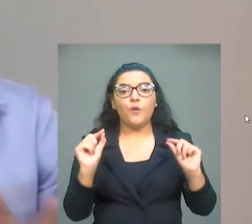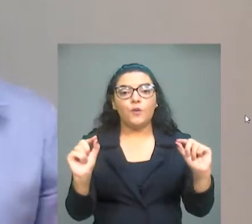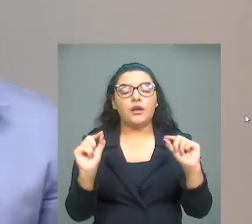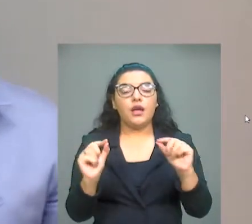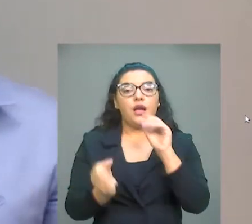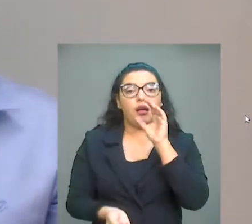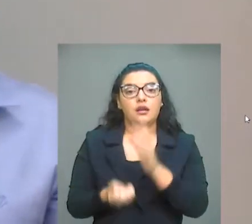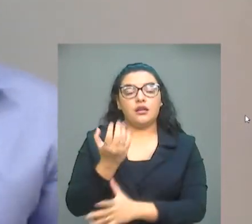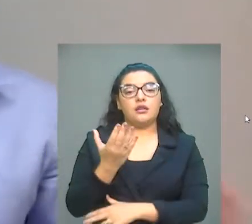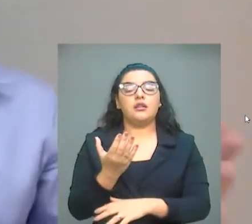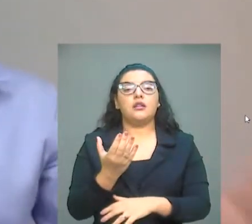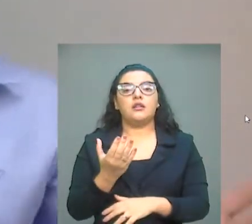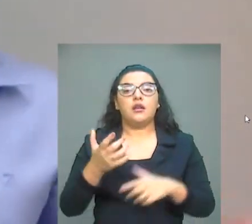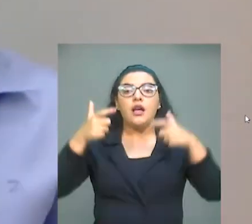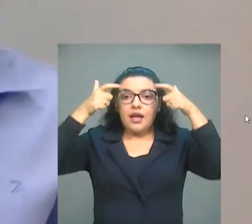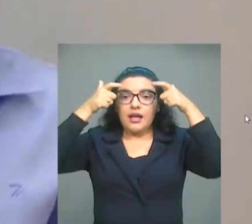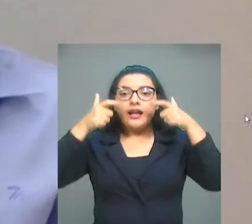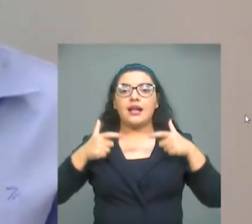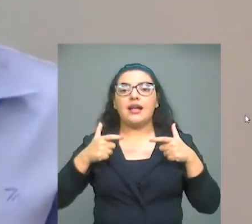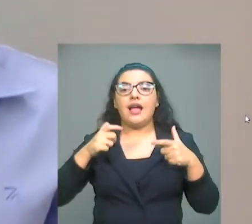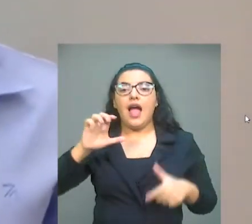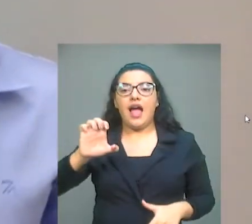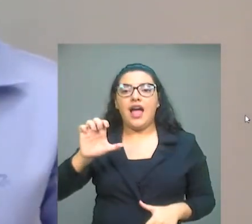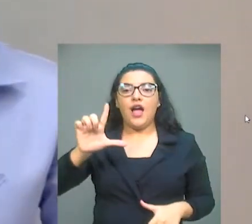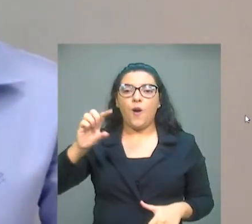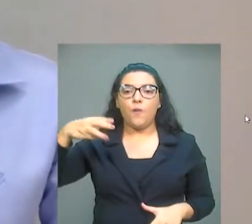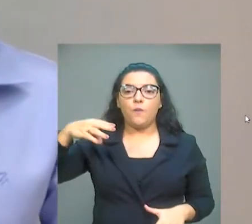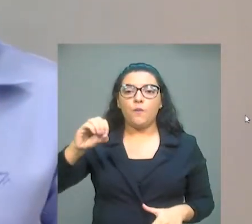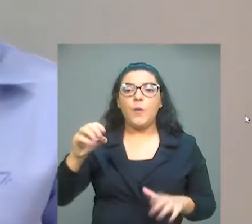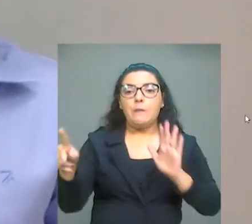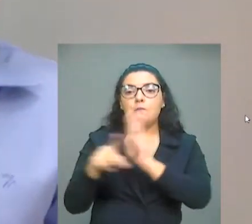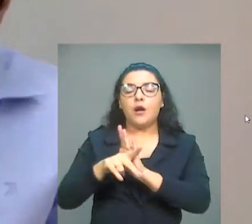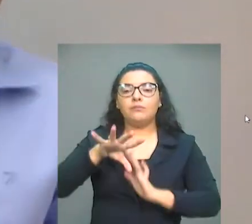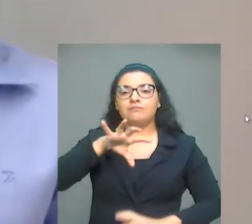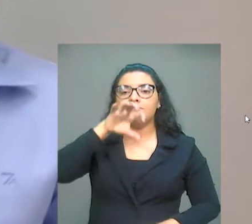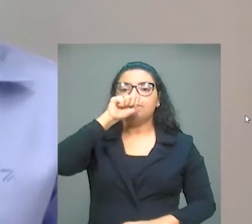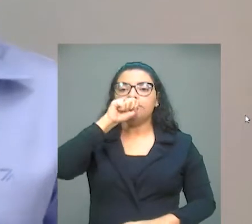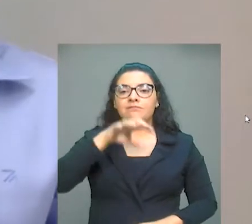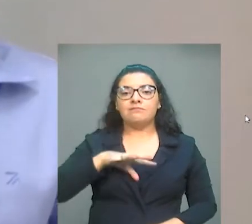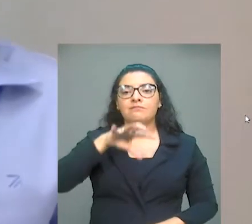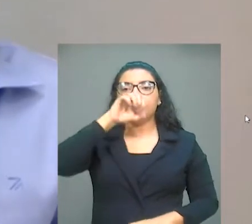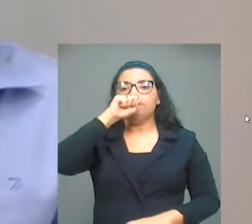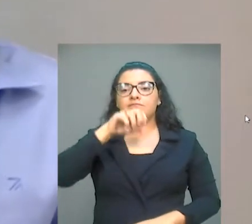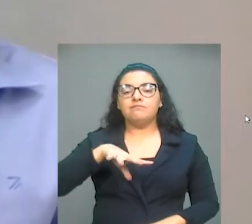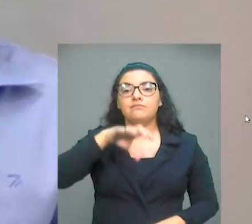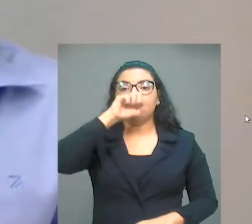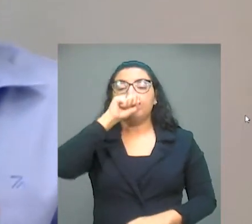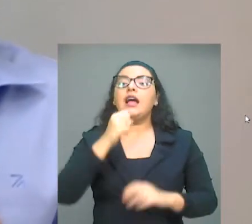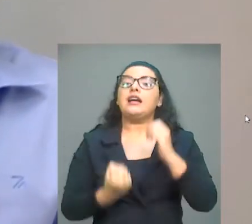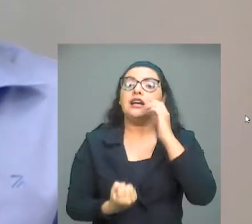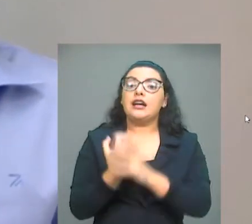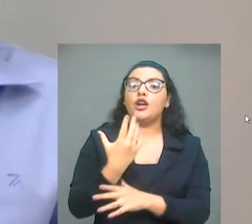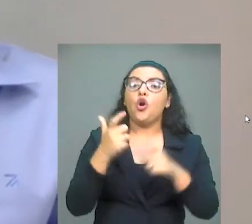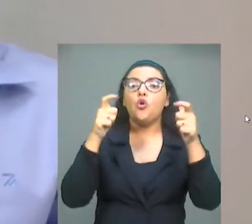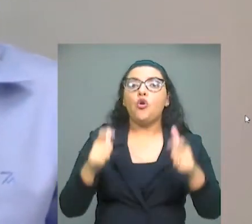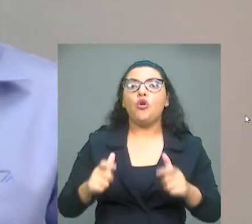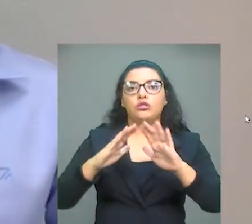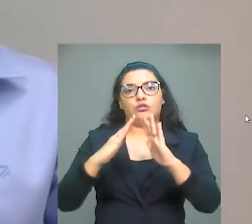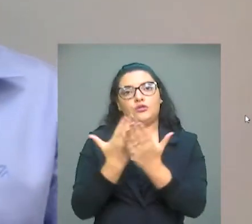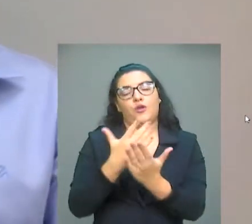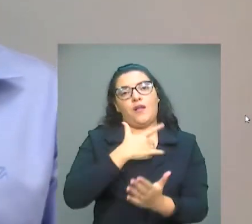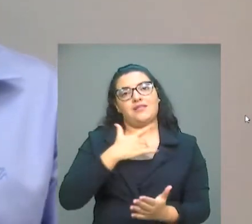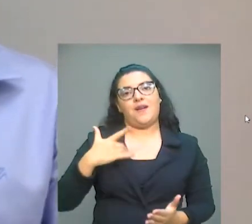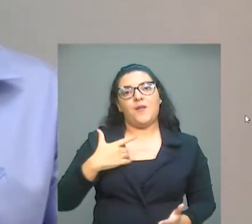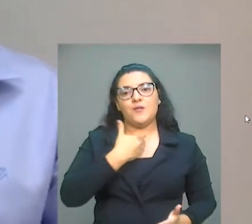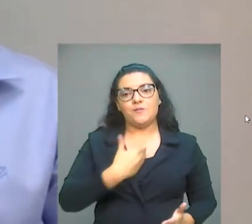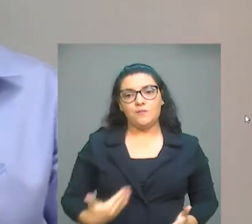do capacete Elmo. Veja só a importância. Desenvolvido pela Escola de Saúde Pública em parceria com outras entidades,